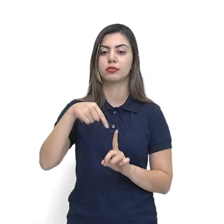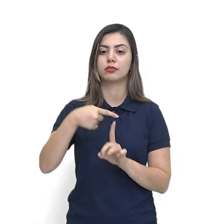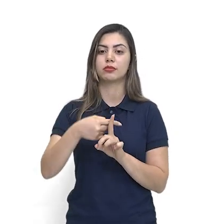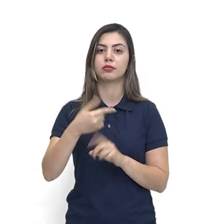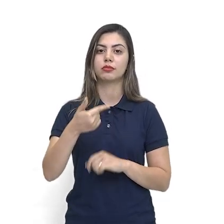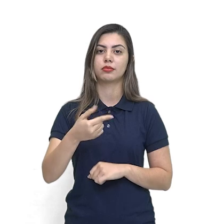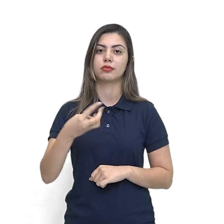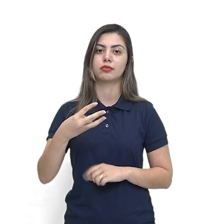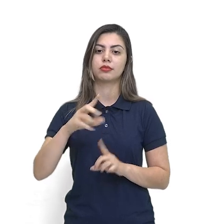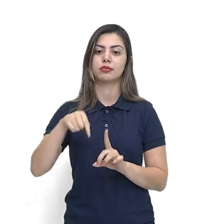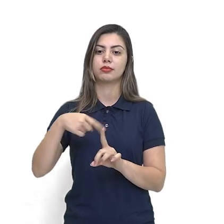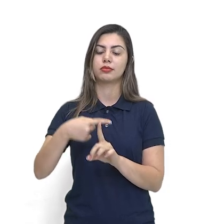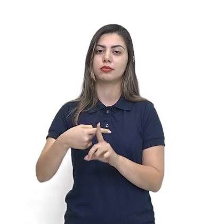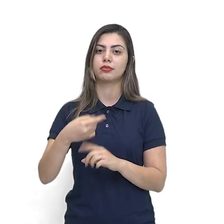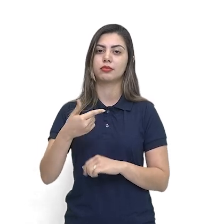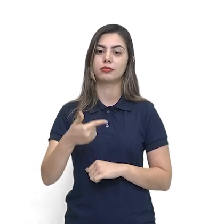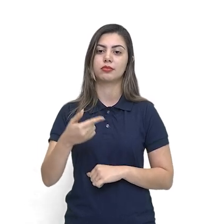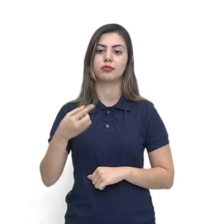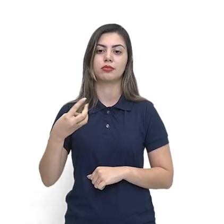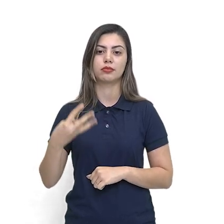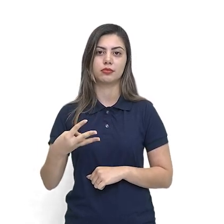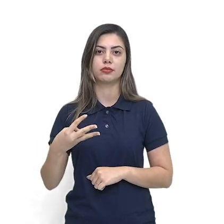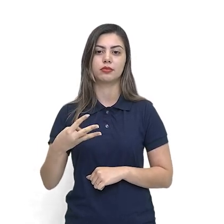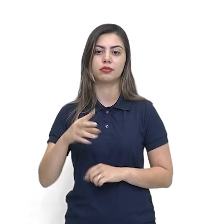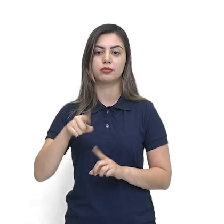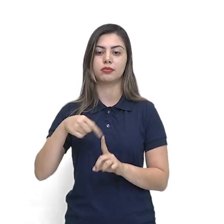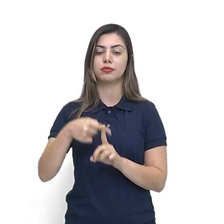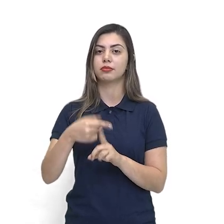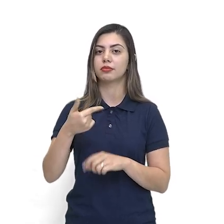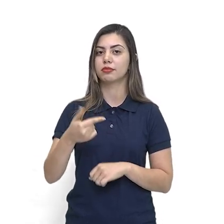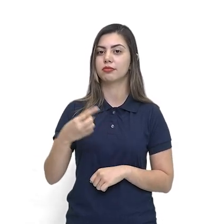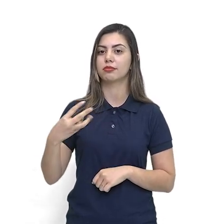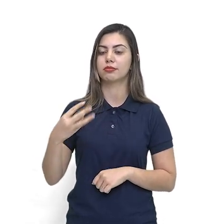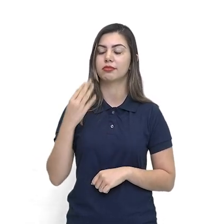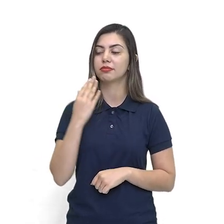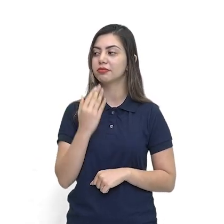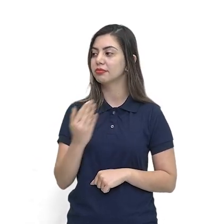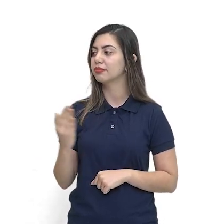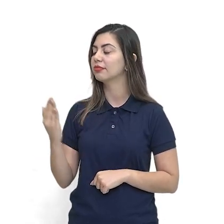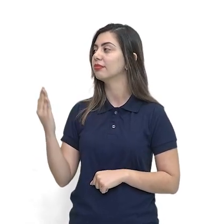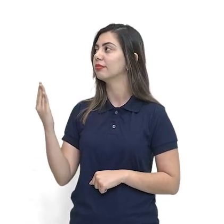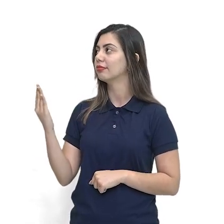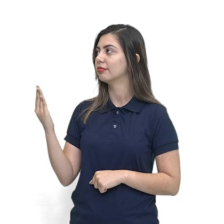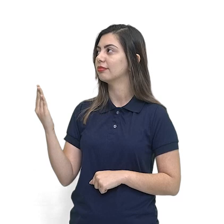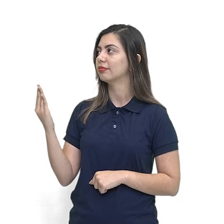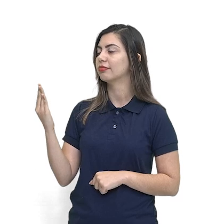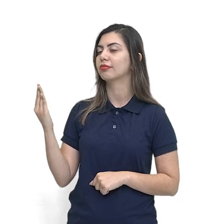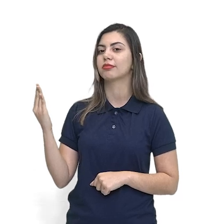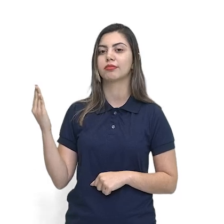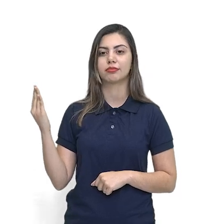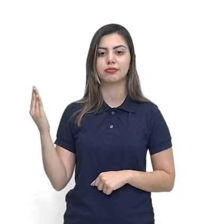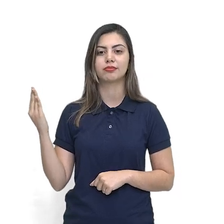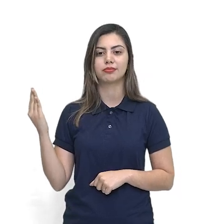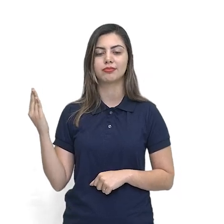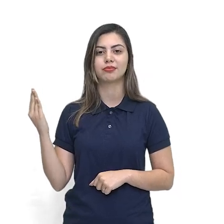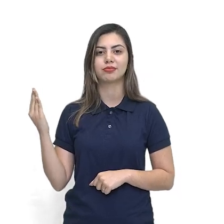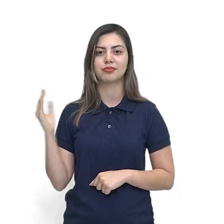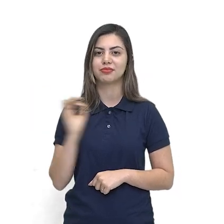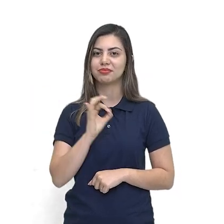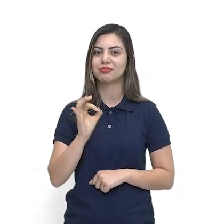mais 23 mais 23 e mais 23. Então tá aqui,